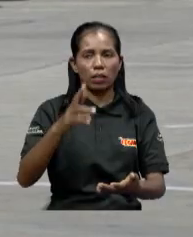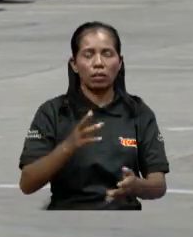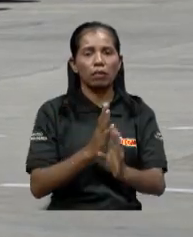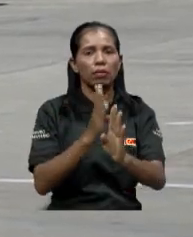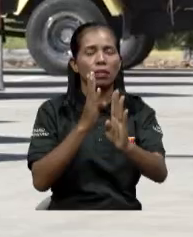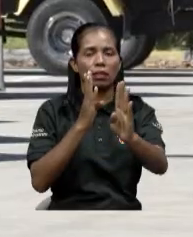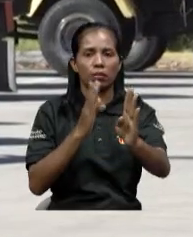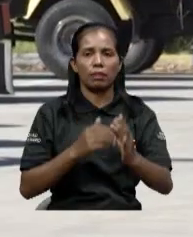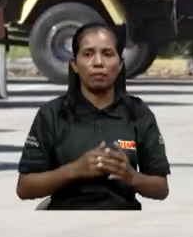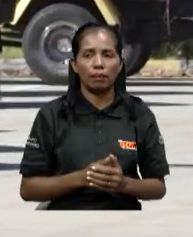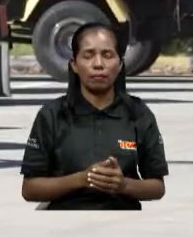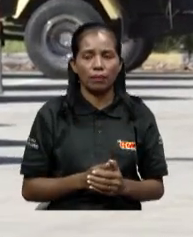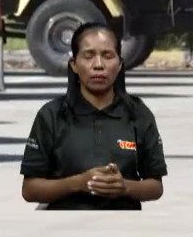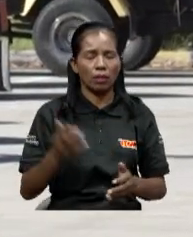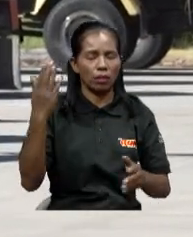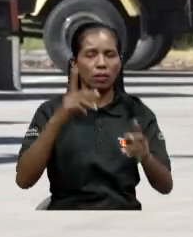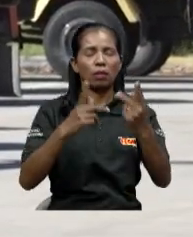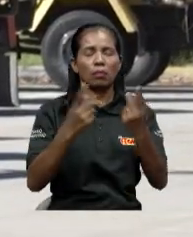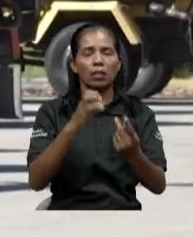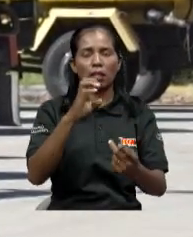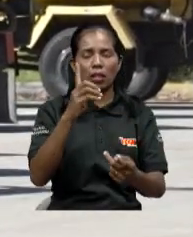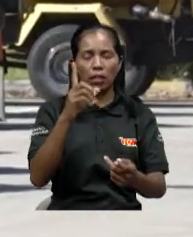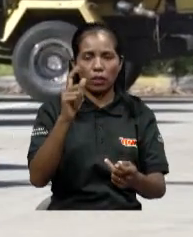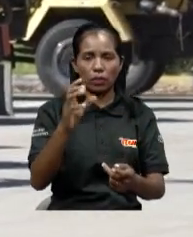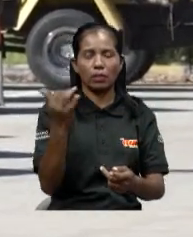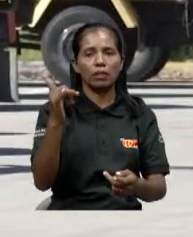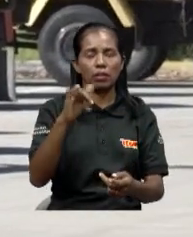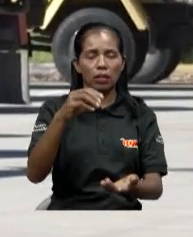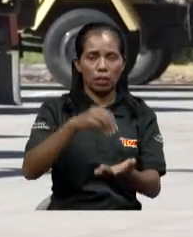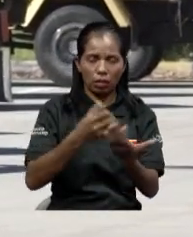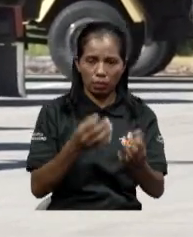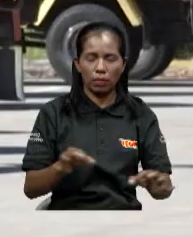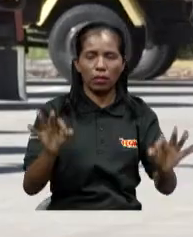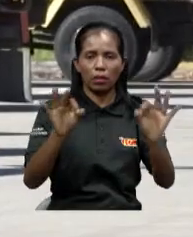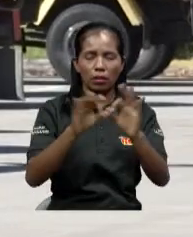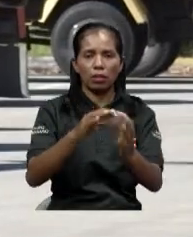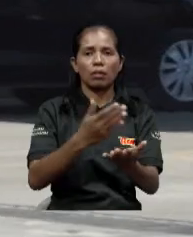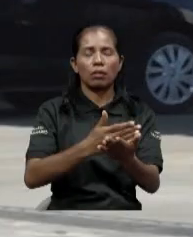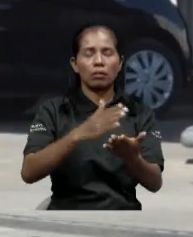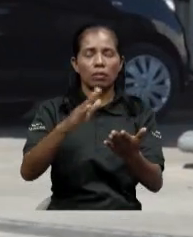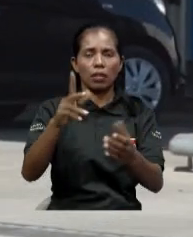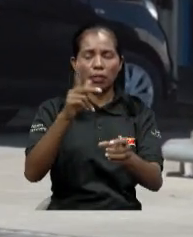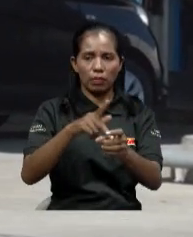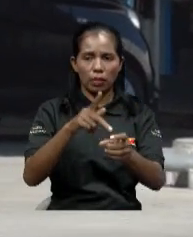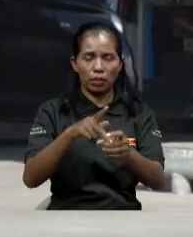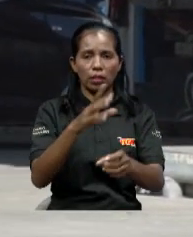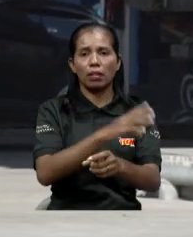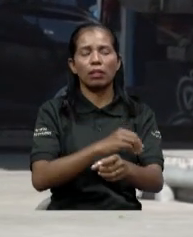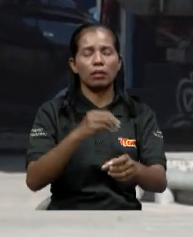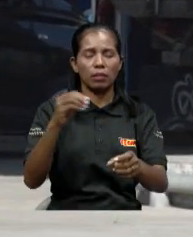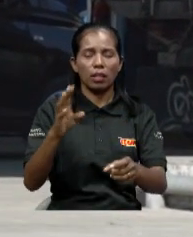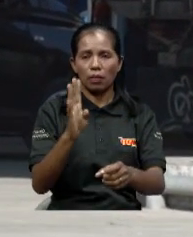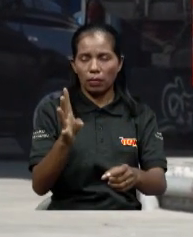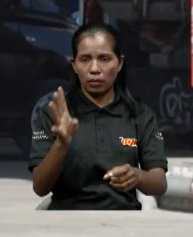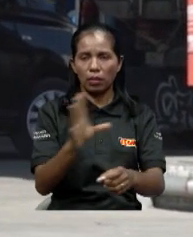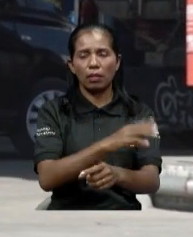Narok. Antes ne companhia Eto declara katak se receita o prioridade ho de distribuir gasolina ba estação combustível Hatnulu,